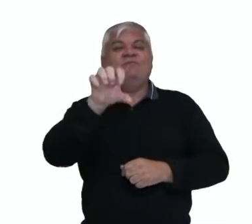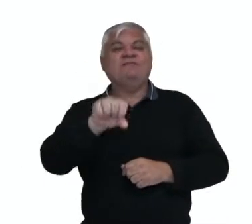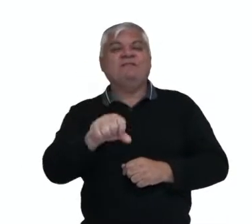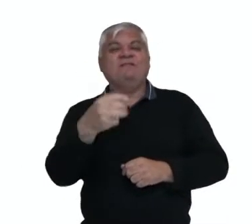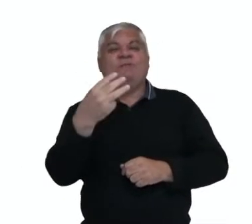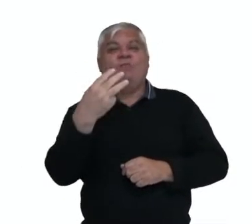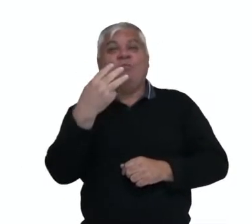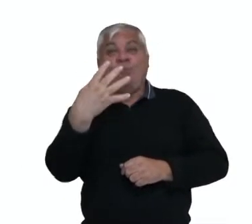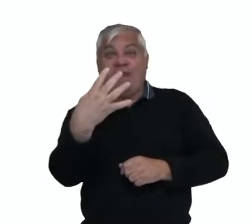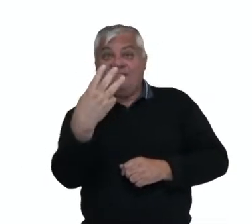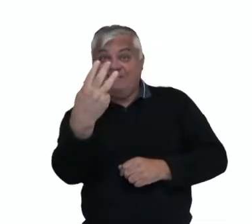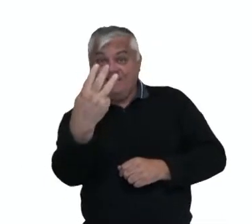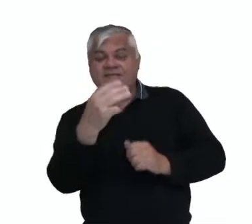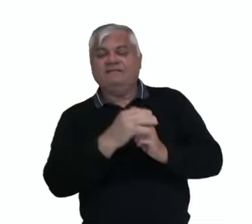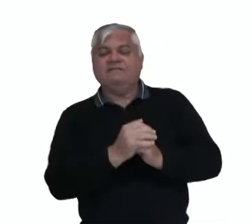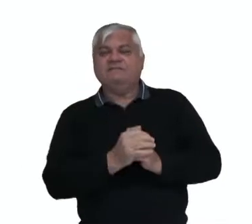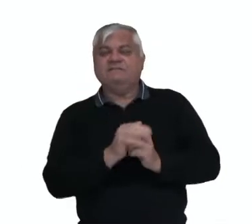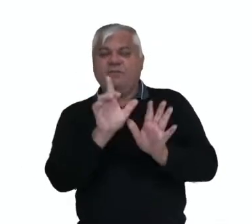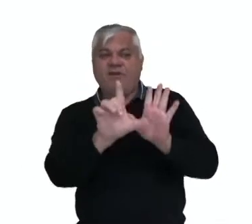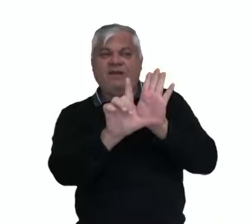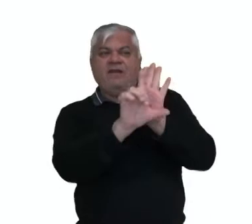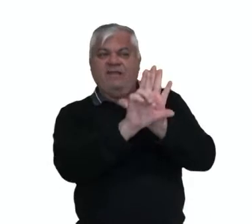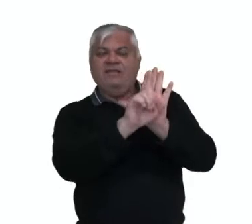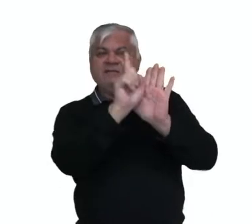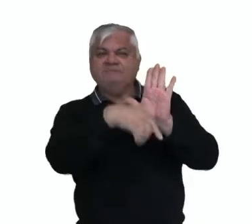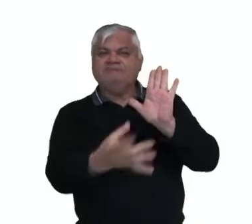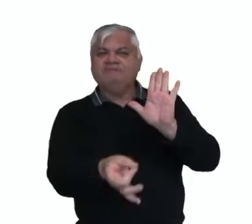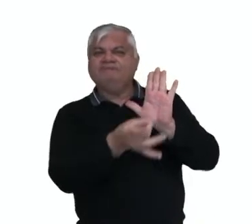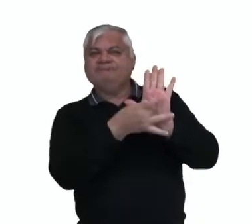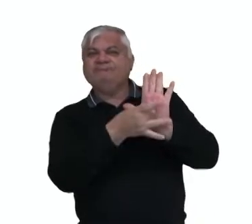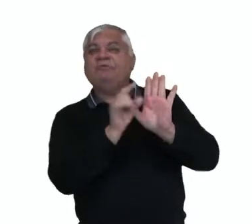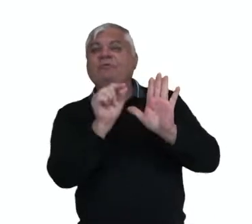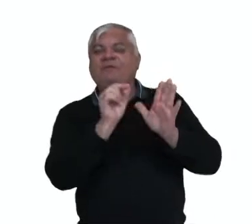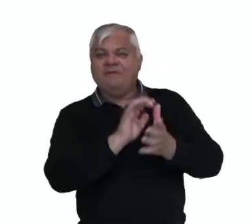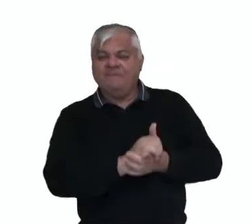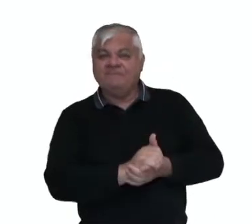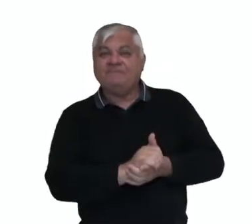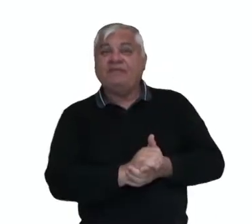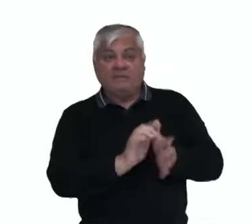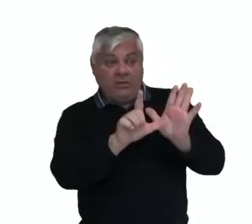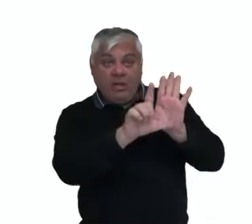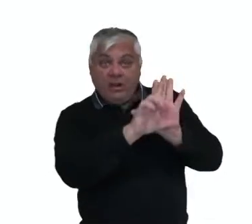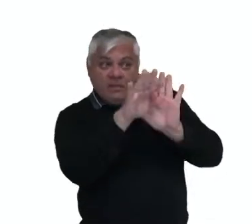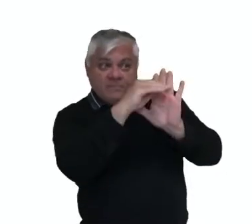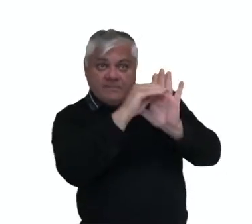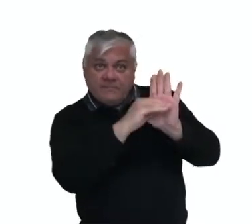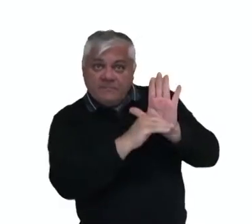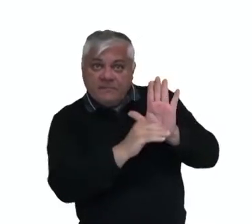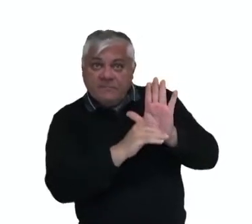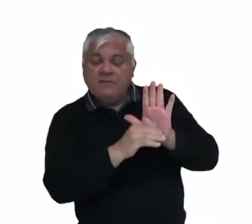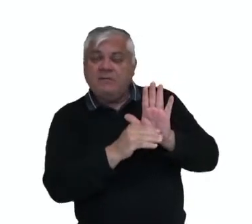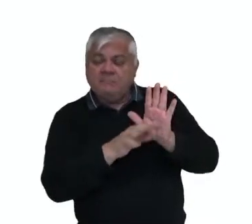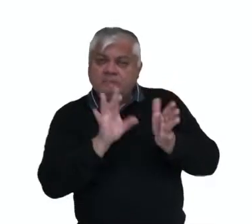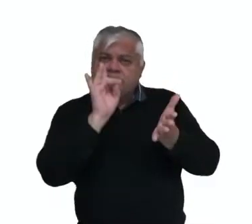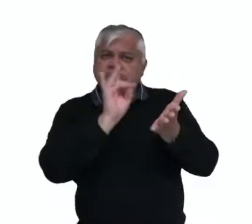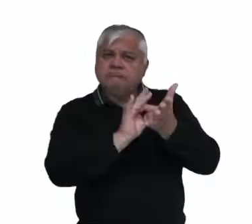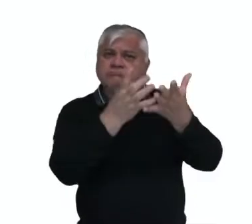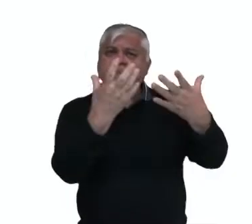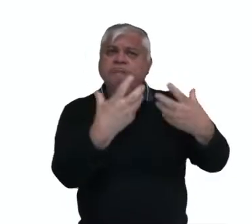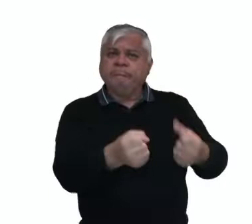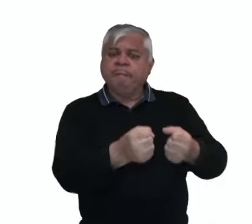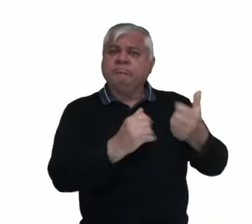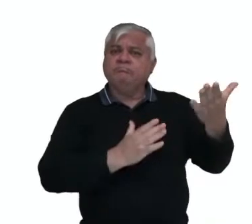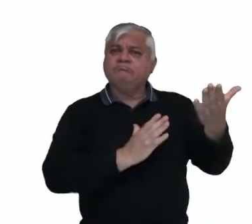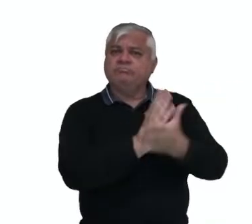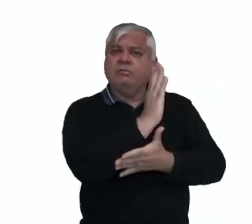1943. E a gente vai ver que essas leis trabalhistas, né, elas vão ser consolidadas na CLT e elas vão